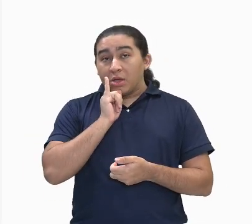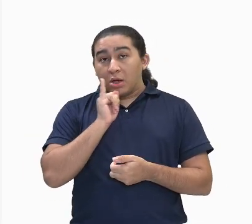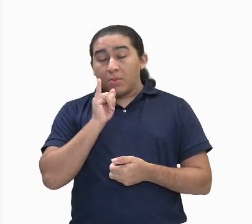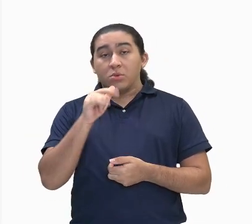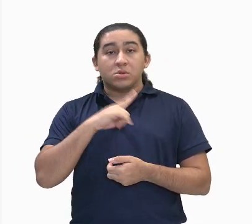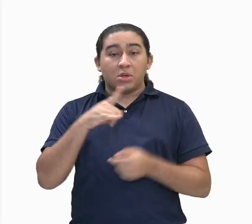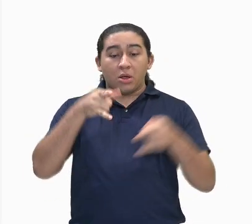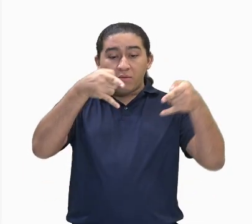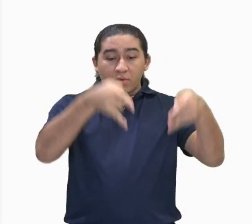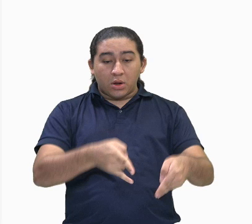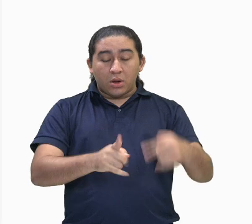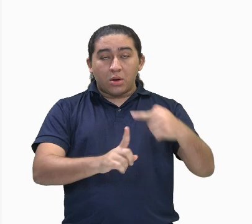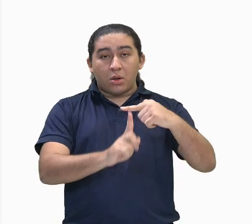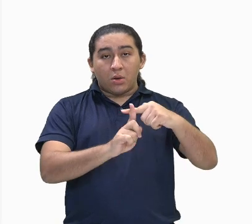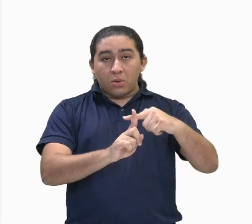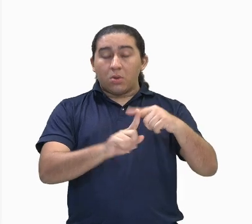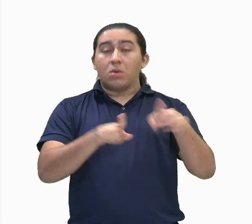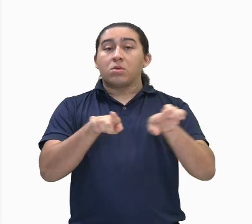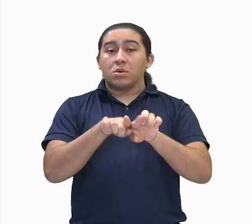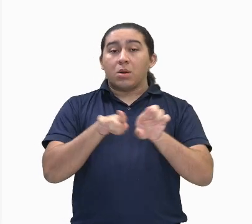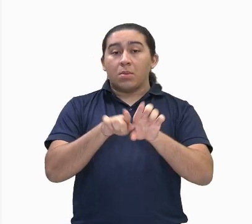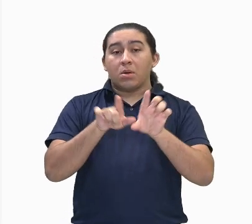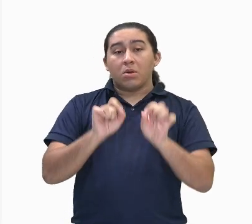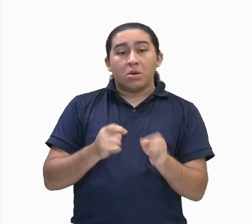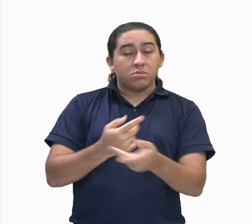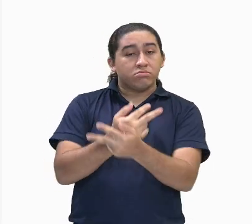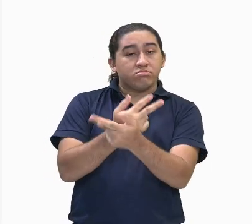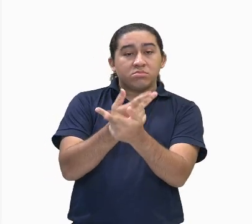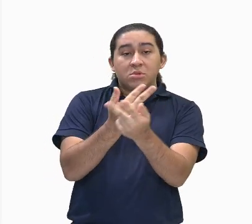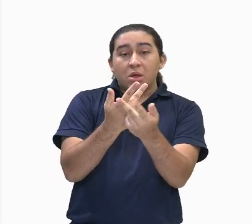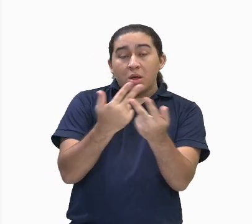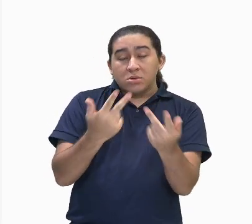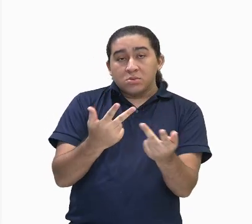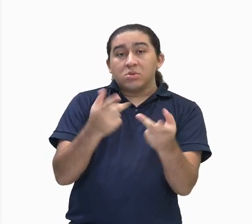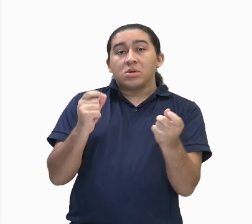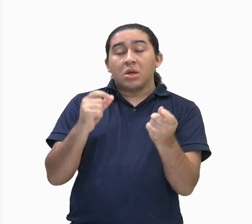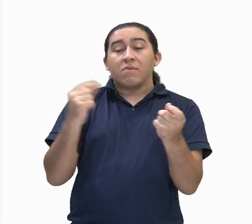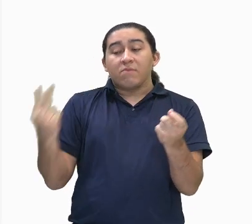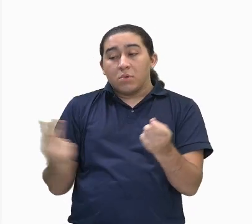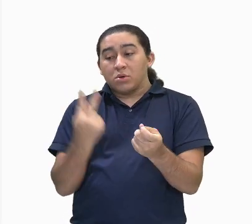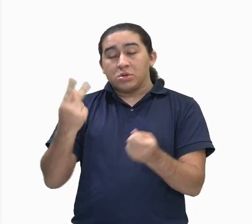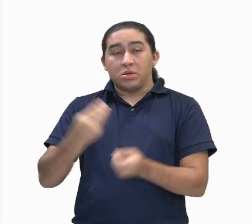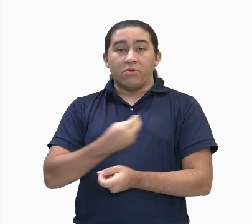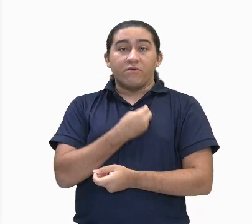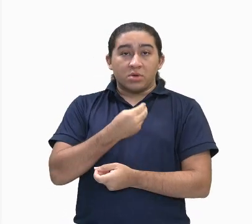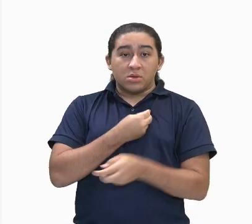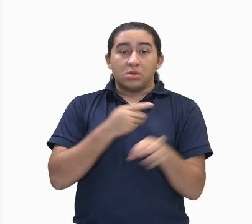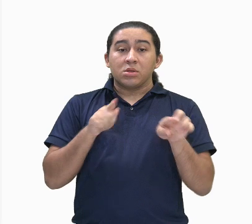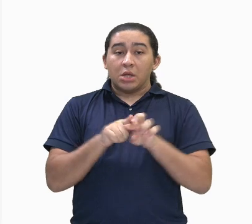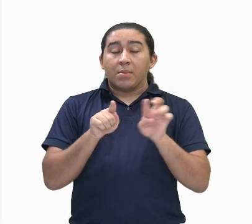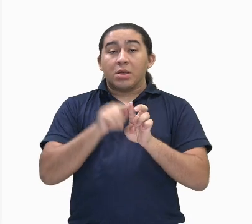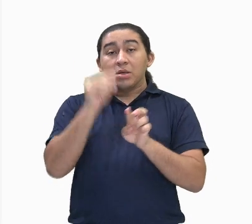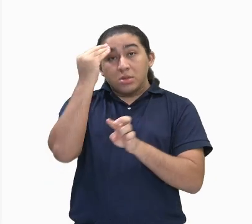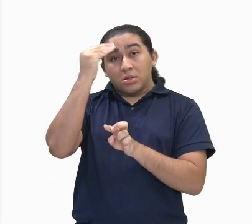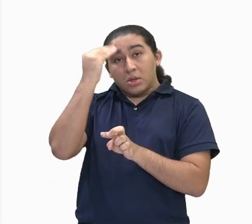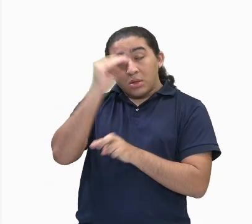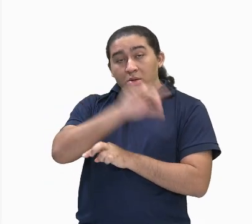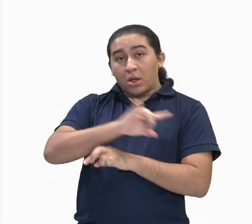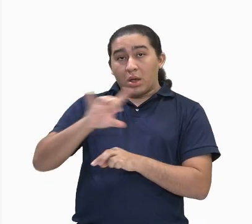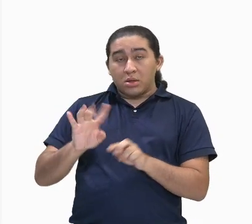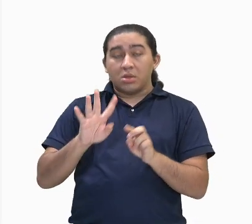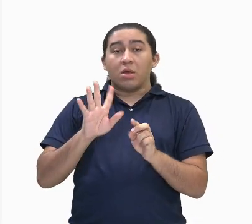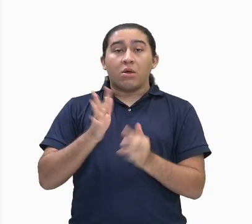velórios, enterros, reencarnações, honram a vida e a transcendência conforme cada